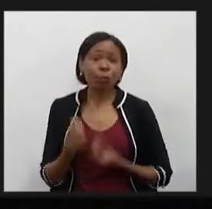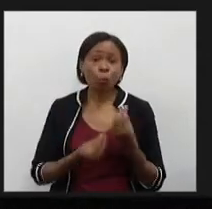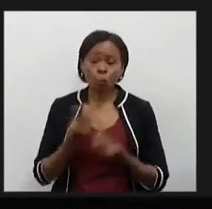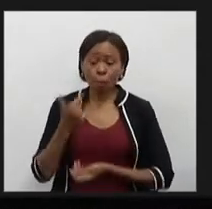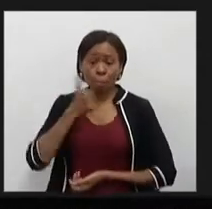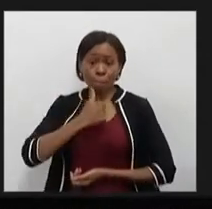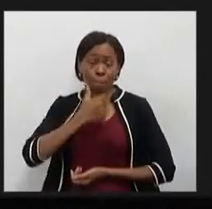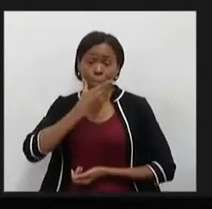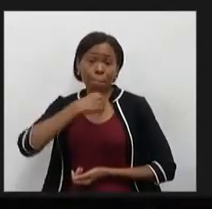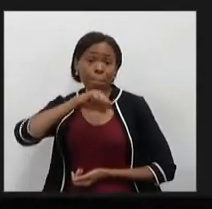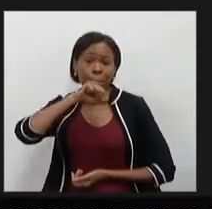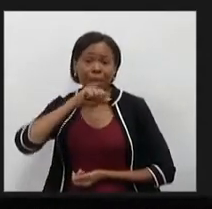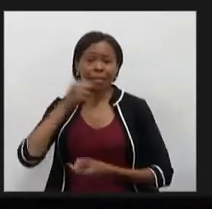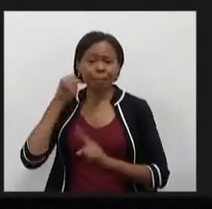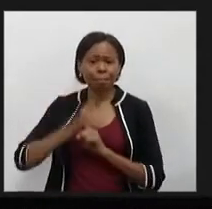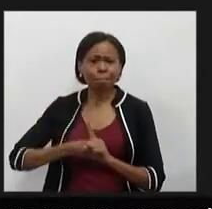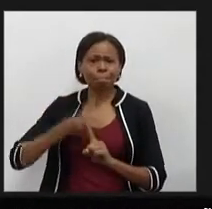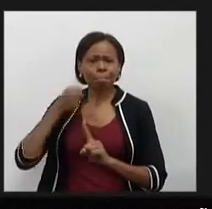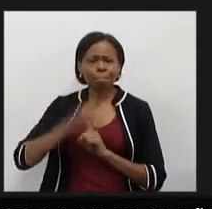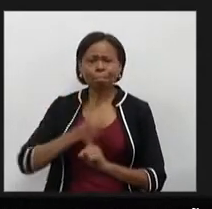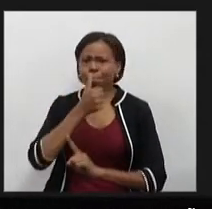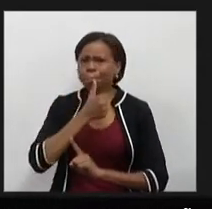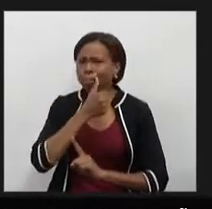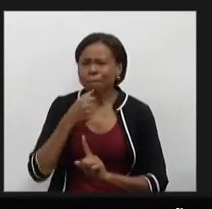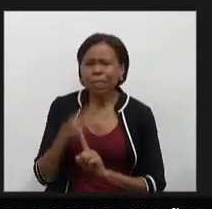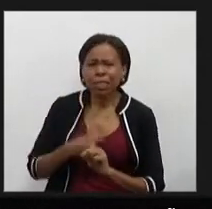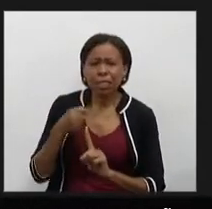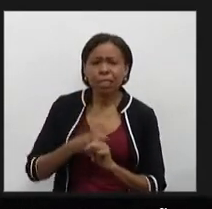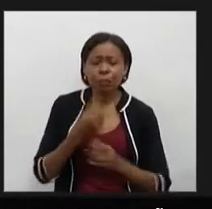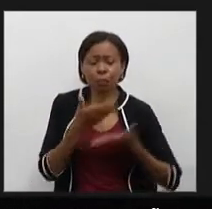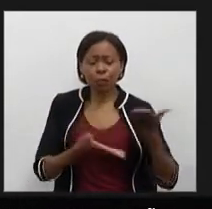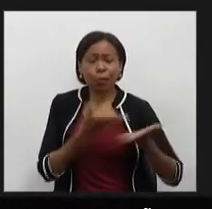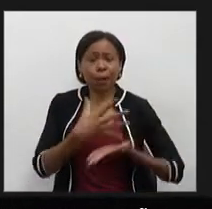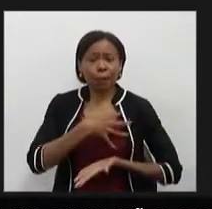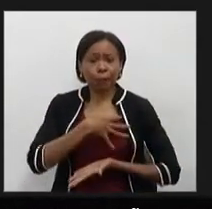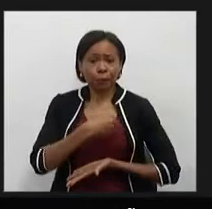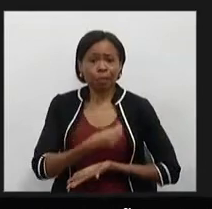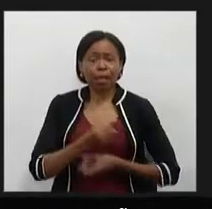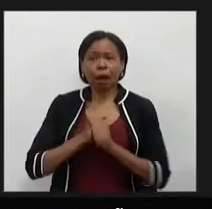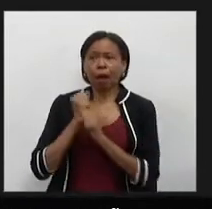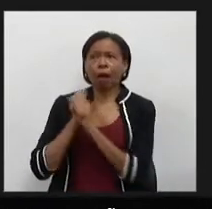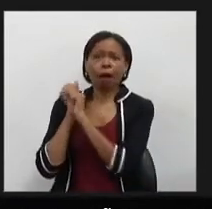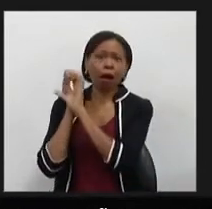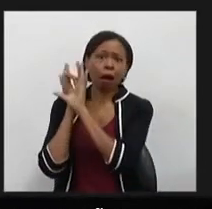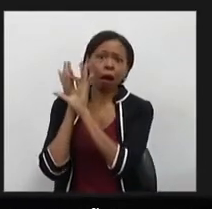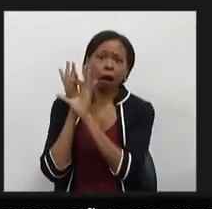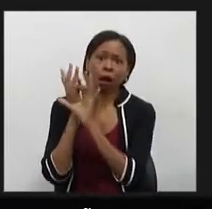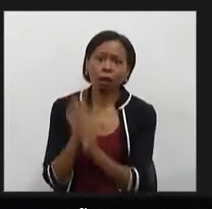luta pelos tratamentos do seu filho por anos. O que